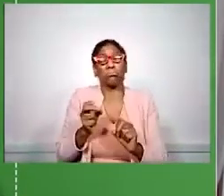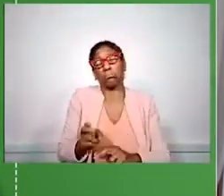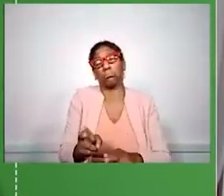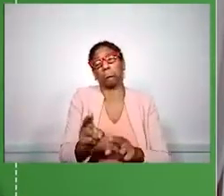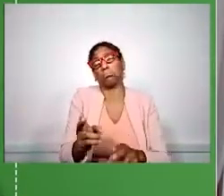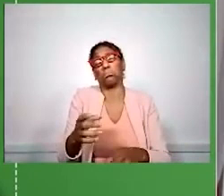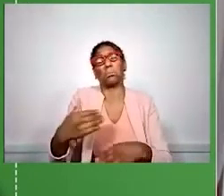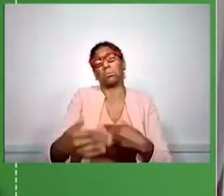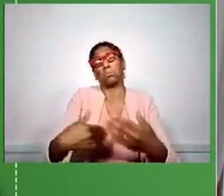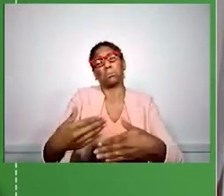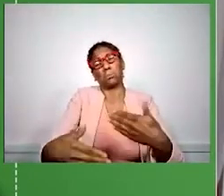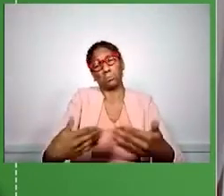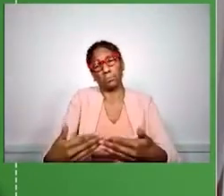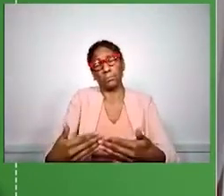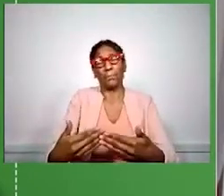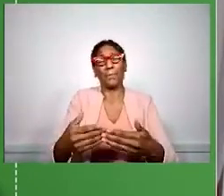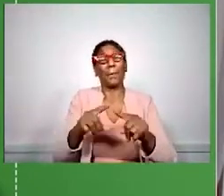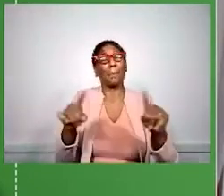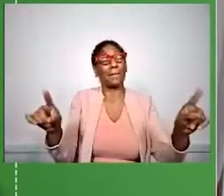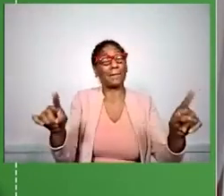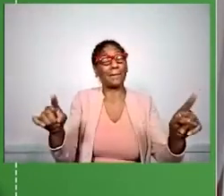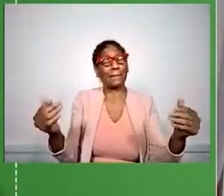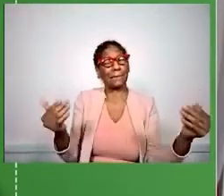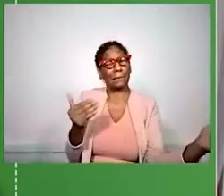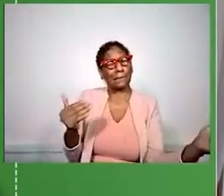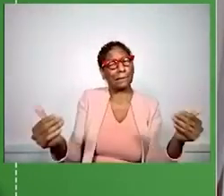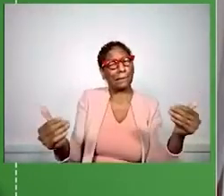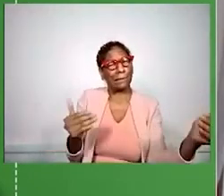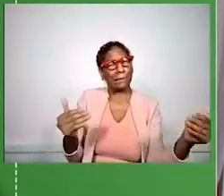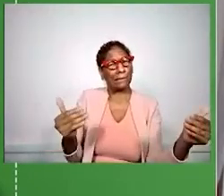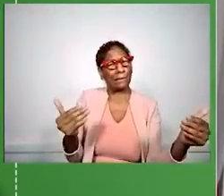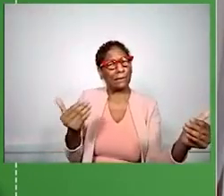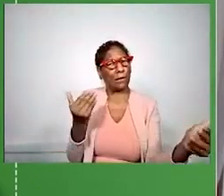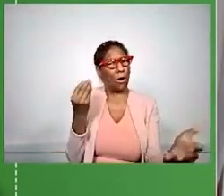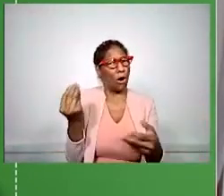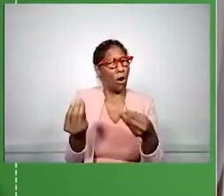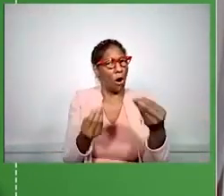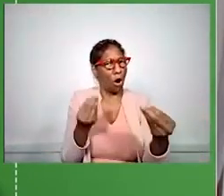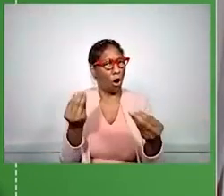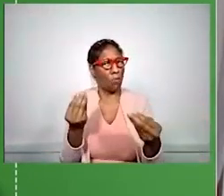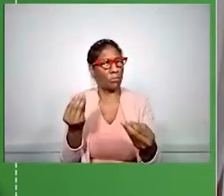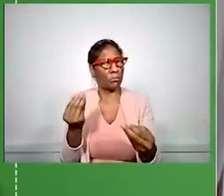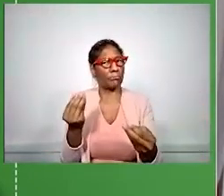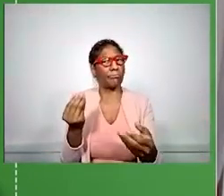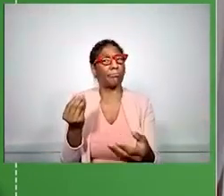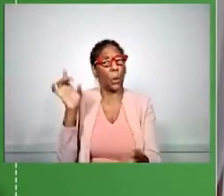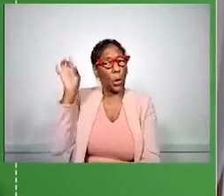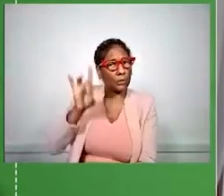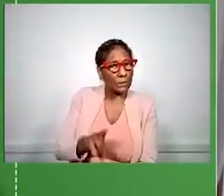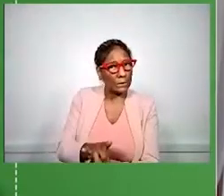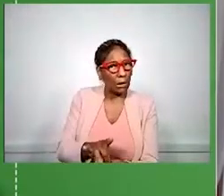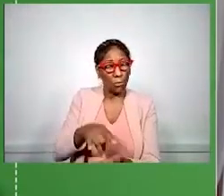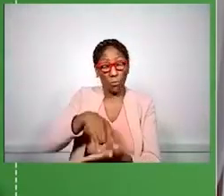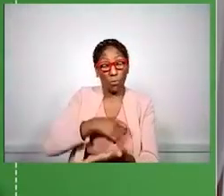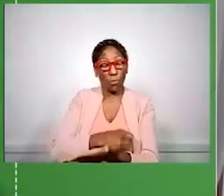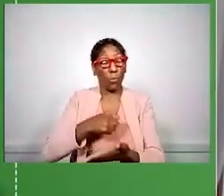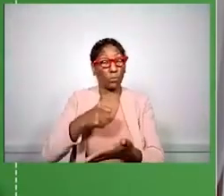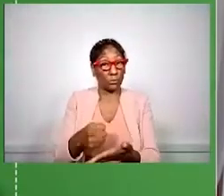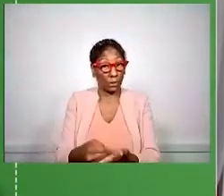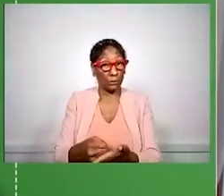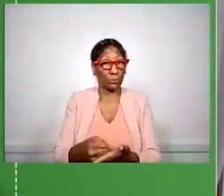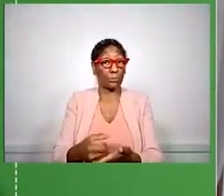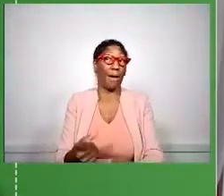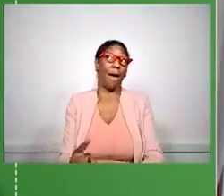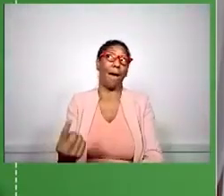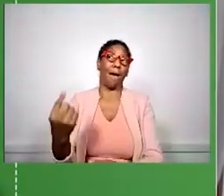os entes Federados que não possuem seus contratos de concessão a previsão para universalização do acesso à água e